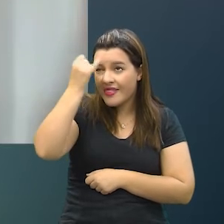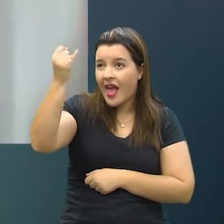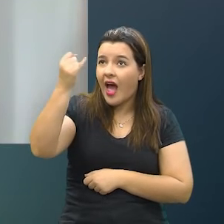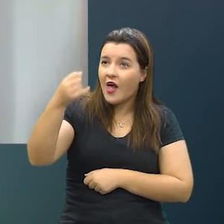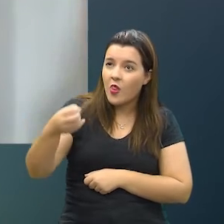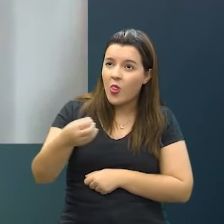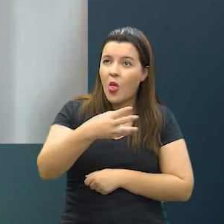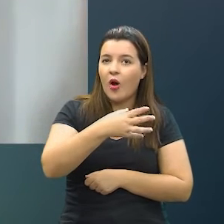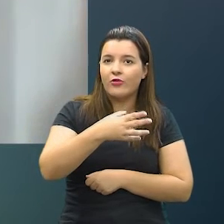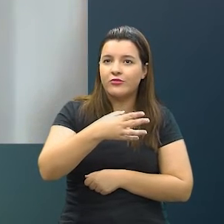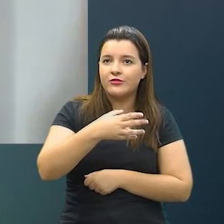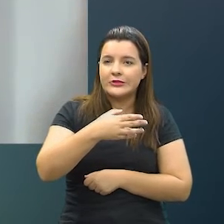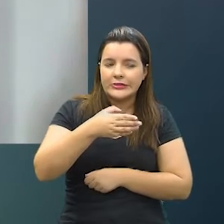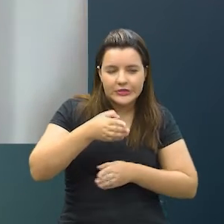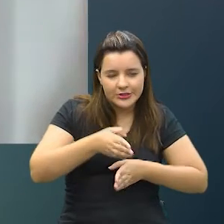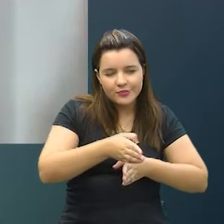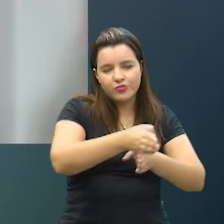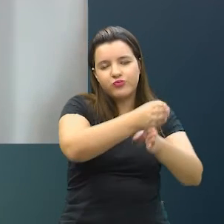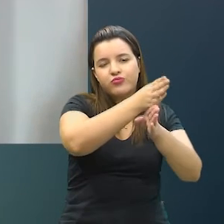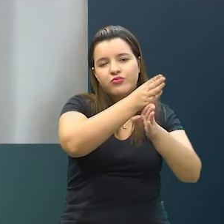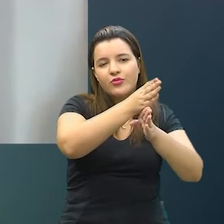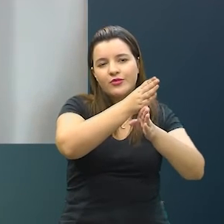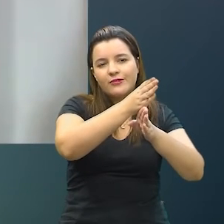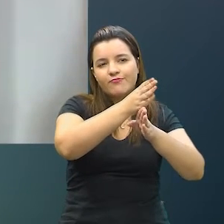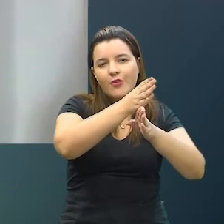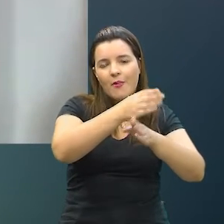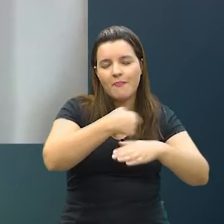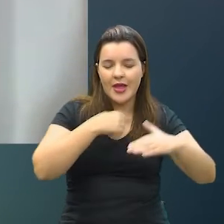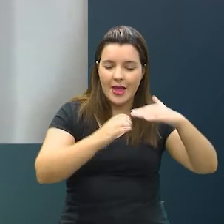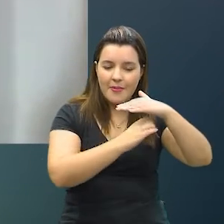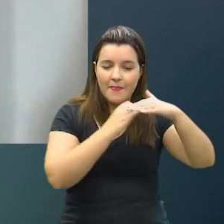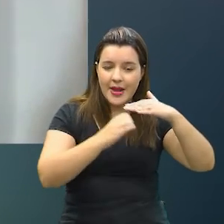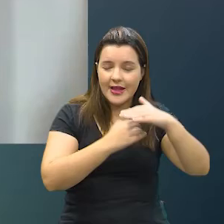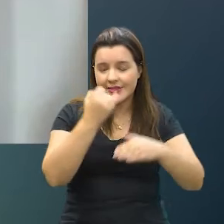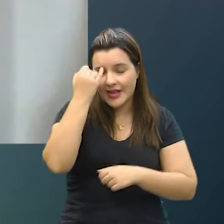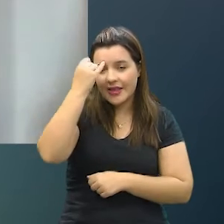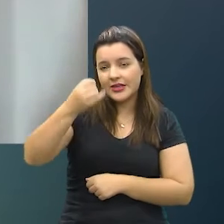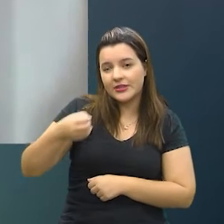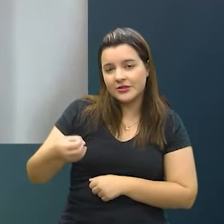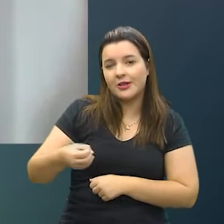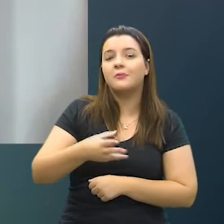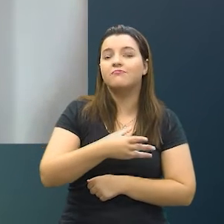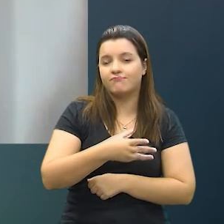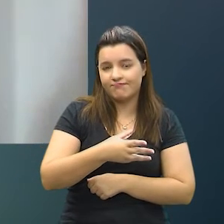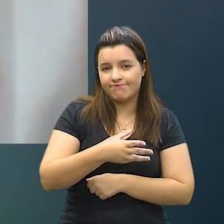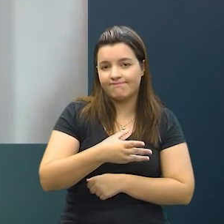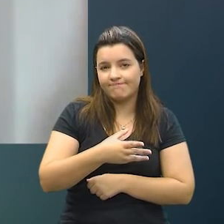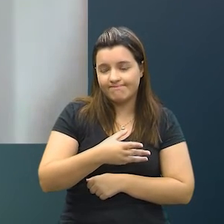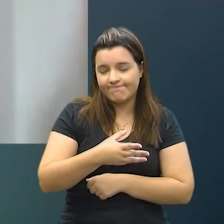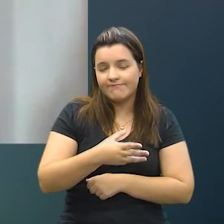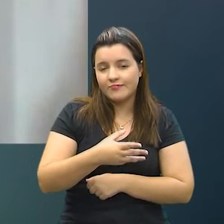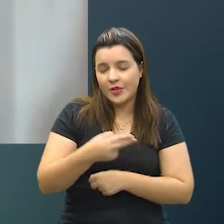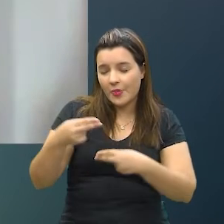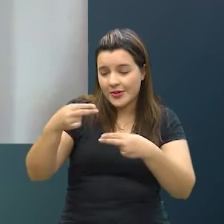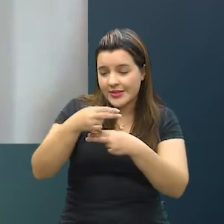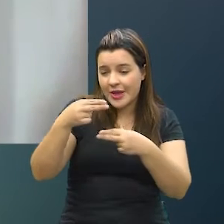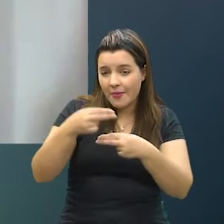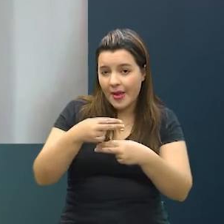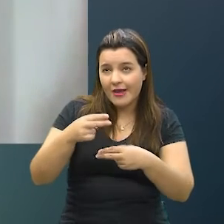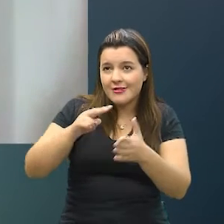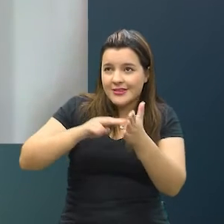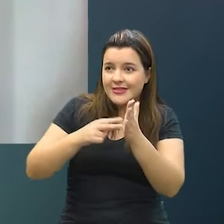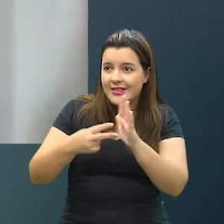de ajuda, né, um caminho de tentar ressignificar a empresa e muitos empreendedores que a